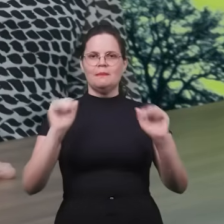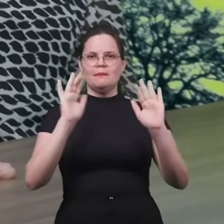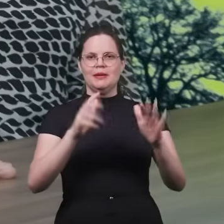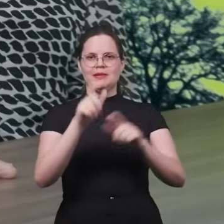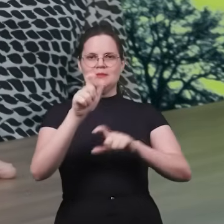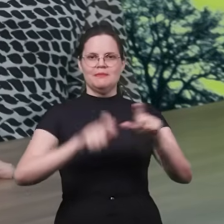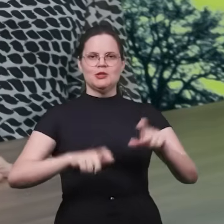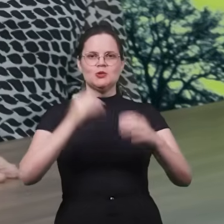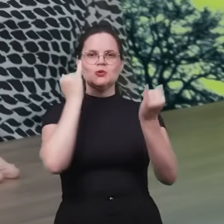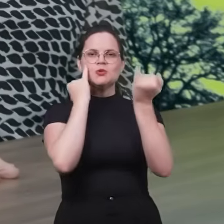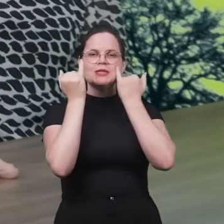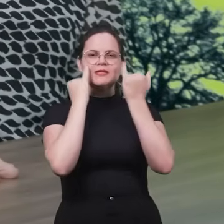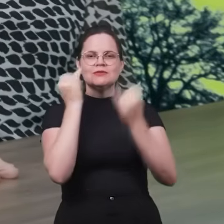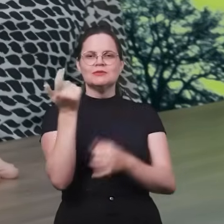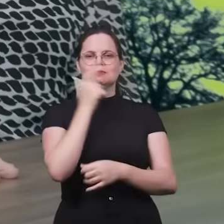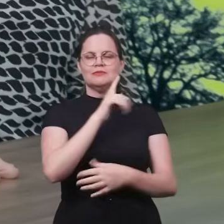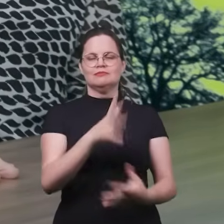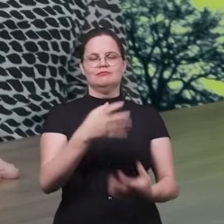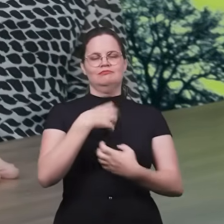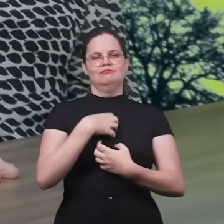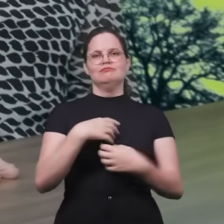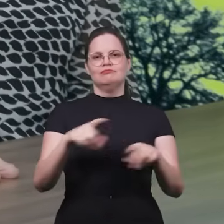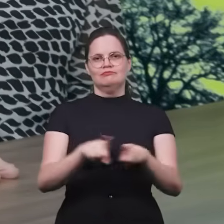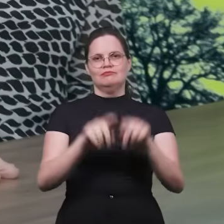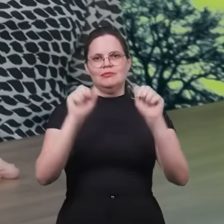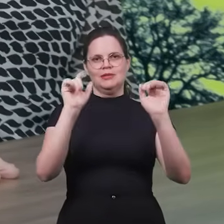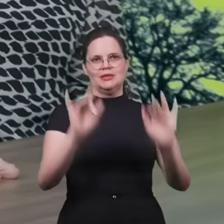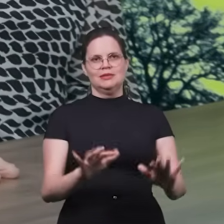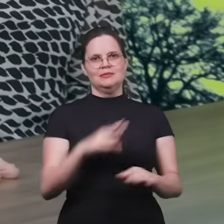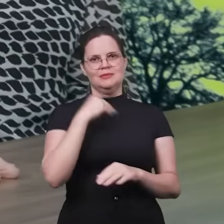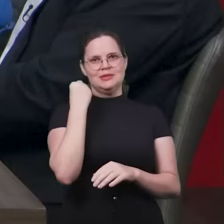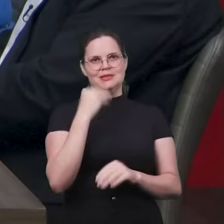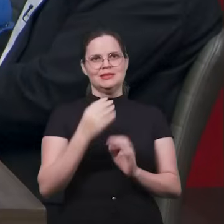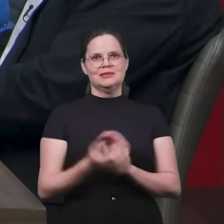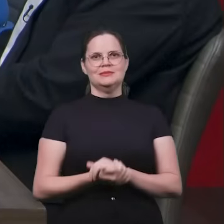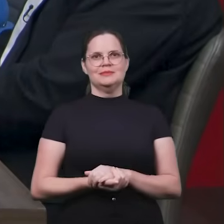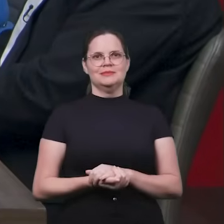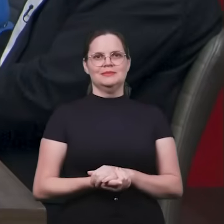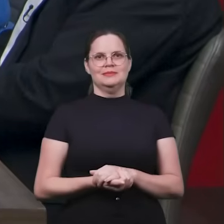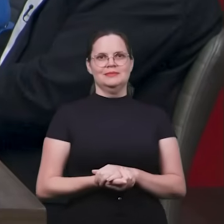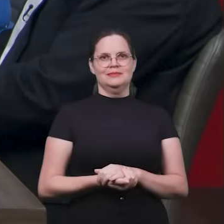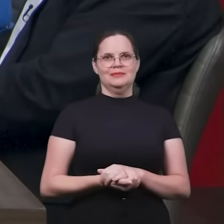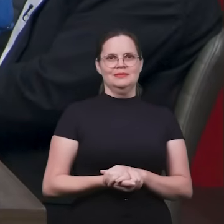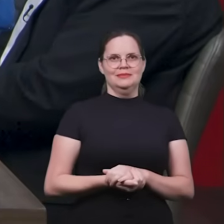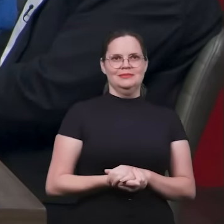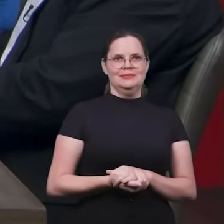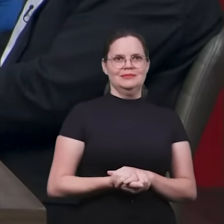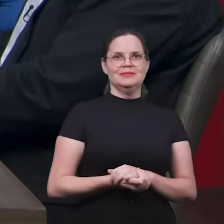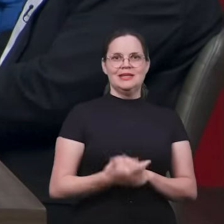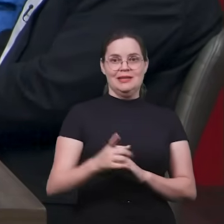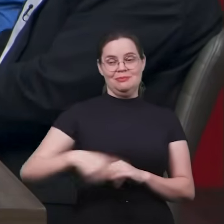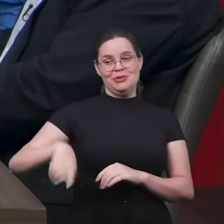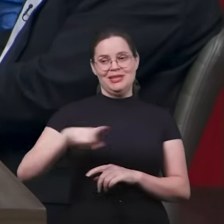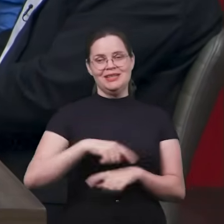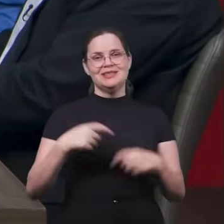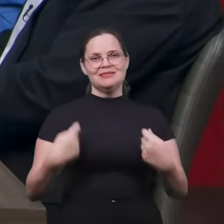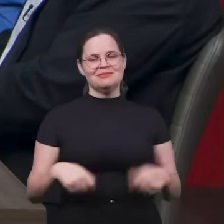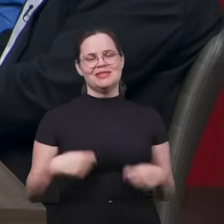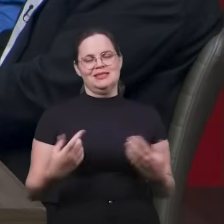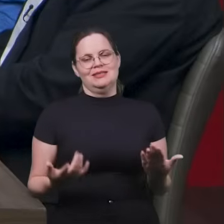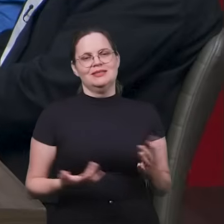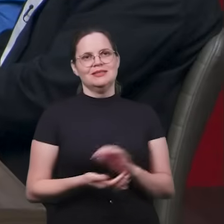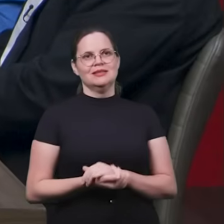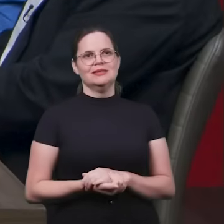dessas informações, né? Das experiências. De todos esses anos de ministério. Todos esses anos de ministério. Glória a